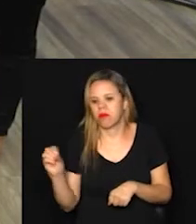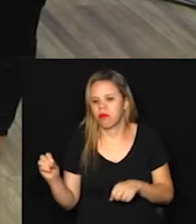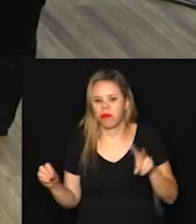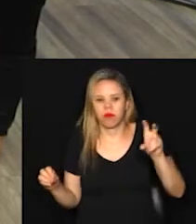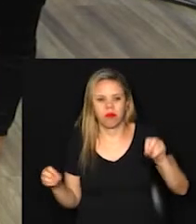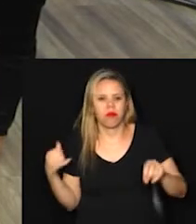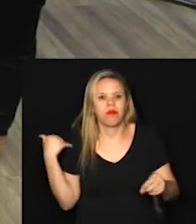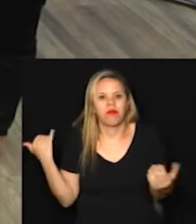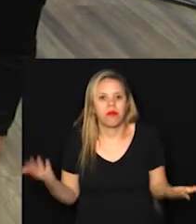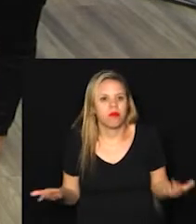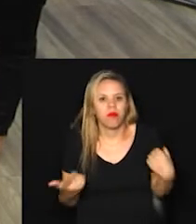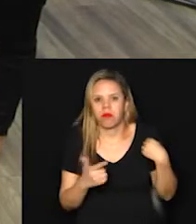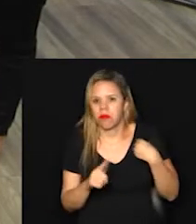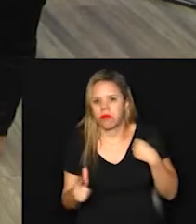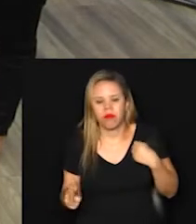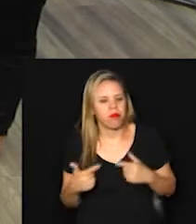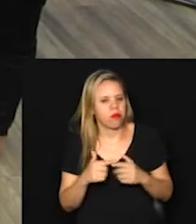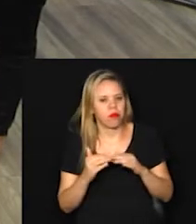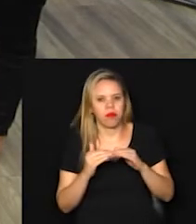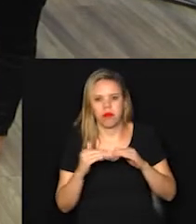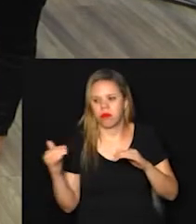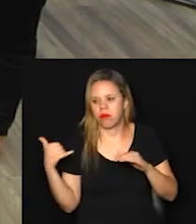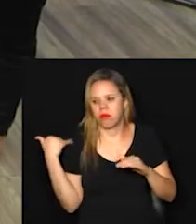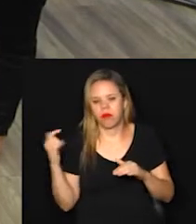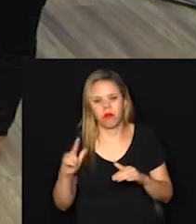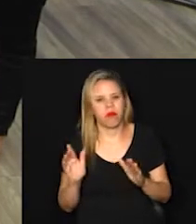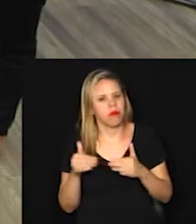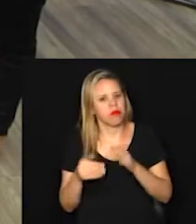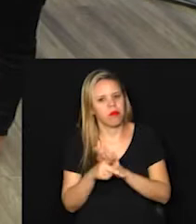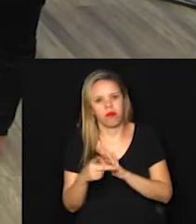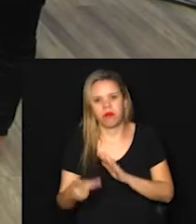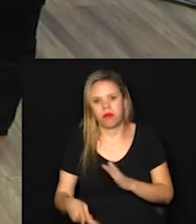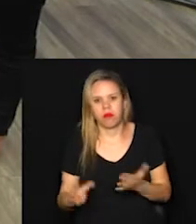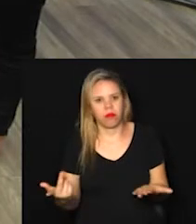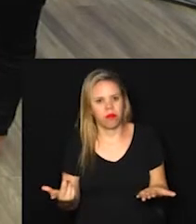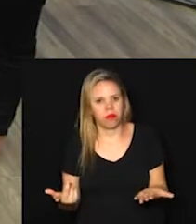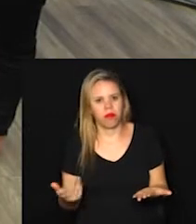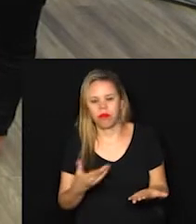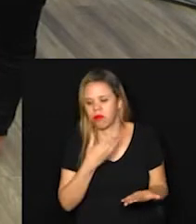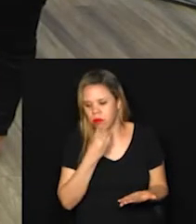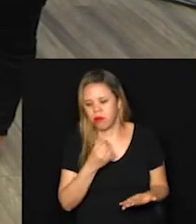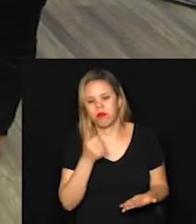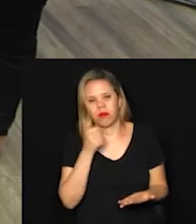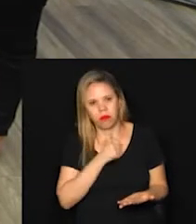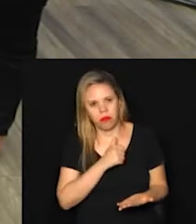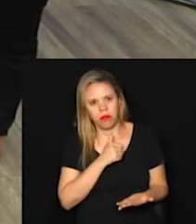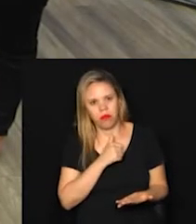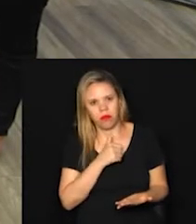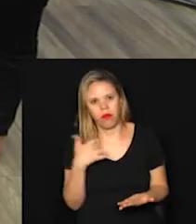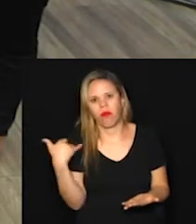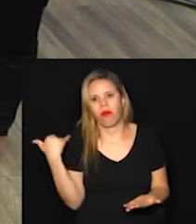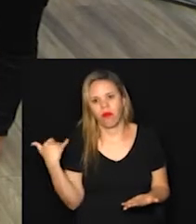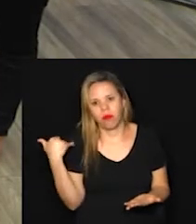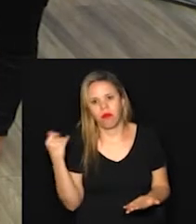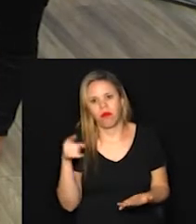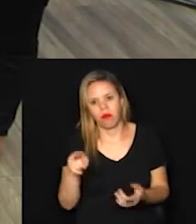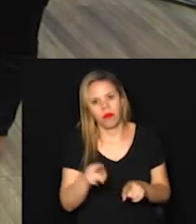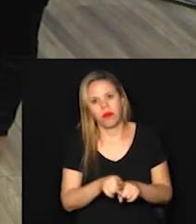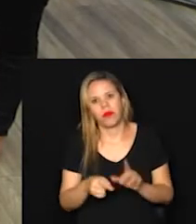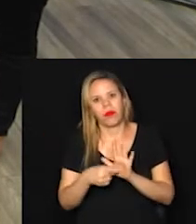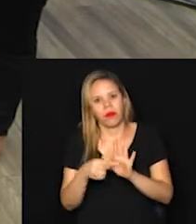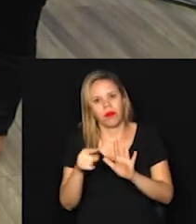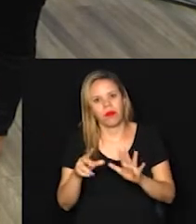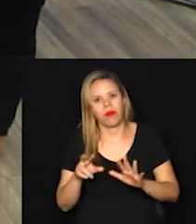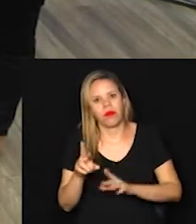50 anos, então não existe uma faixa etária específica. Ela pega homens, mulheres, idade também, você mostrou aí